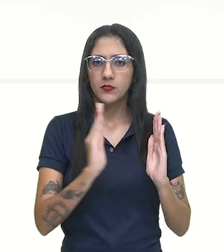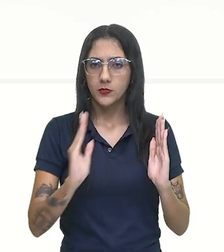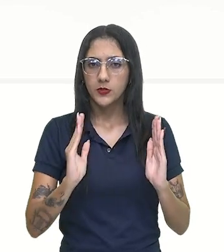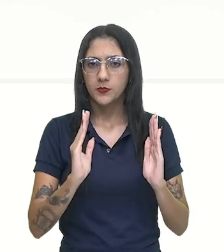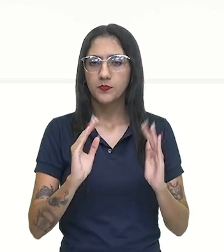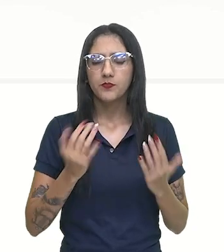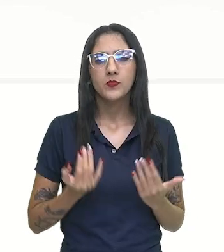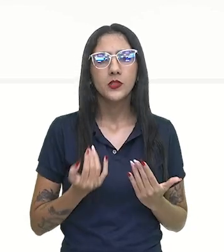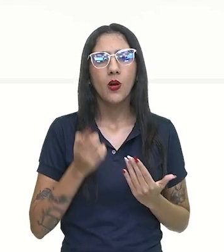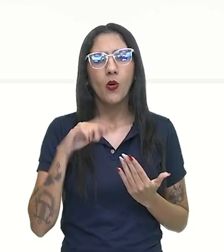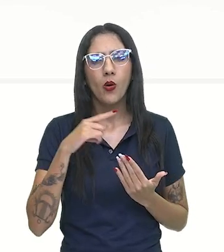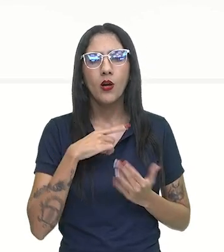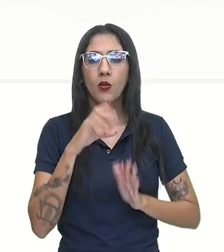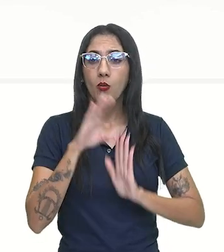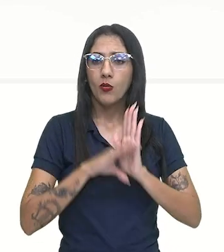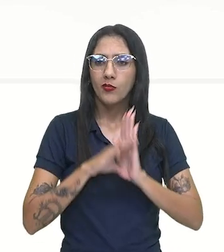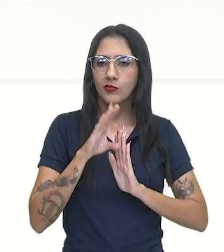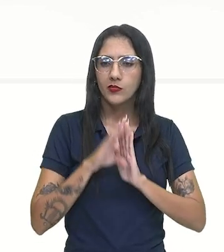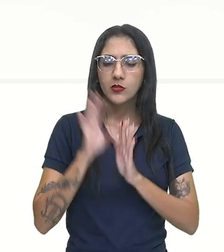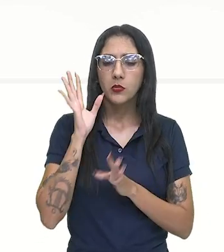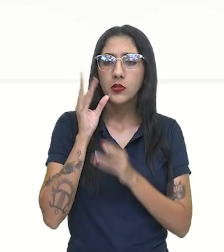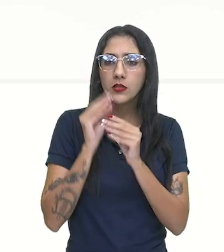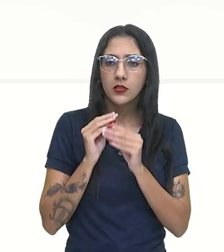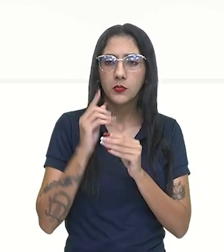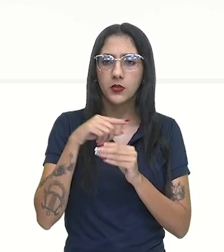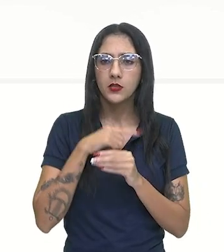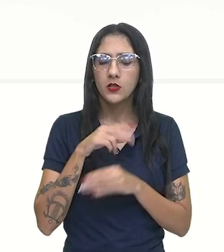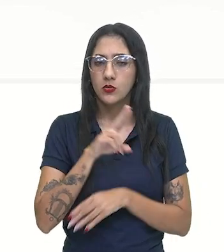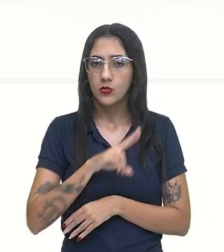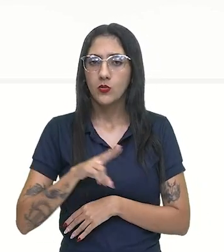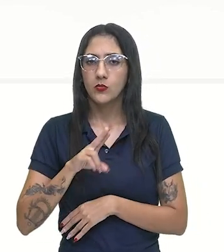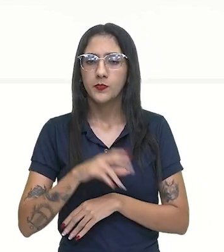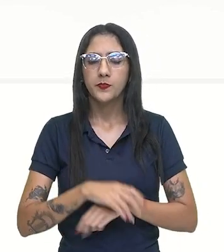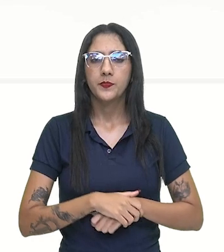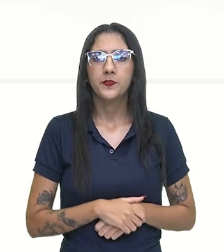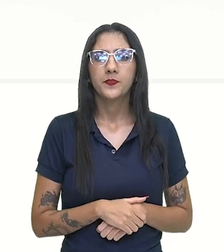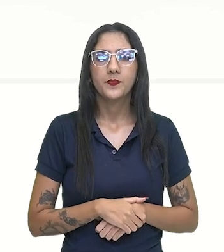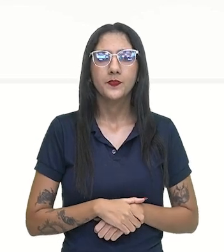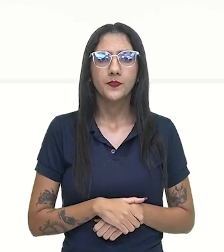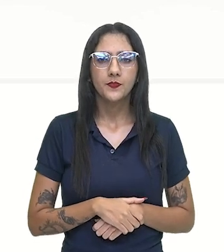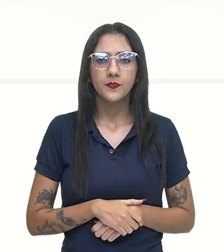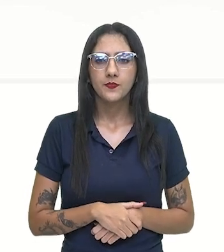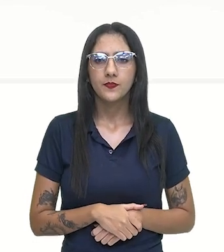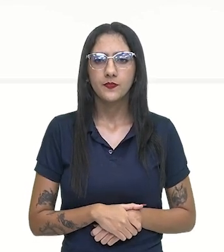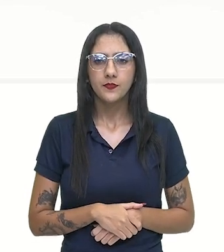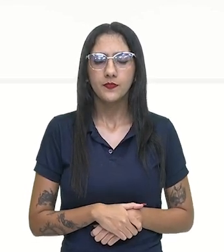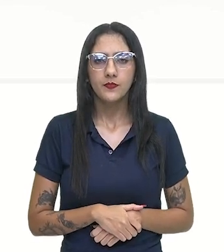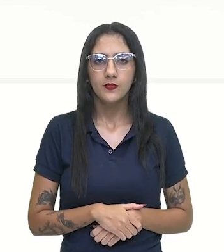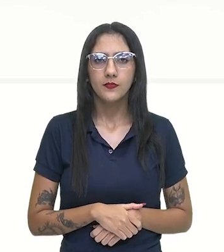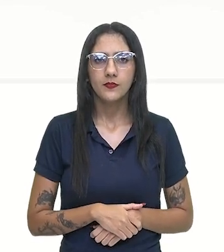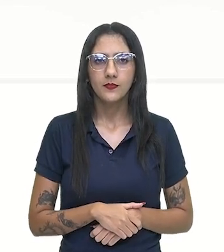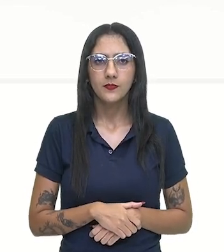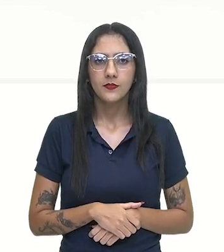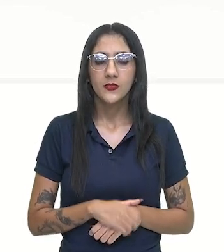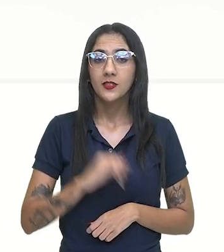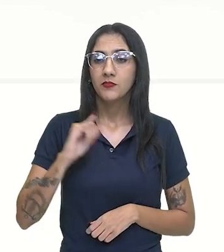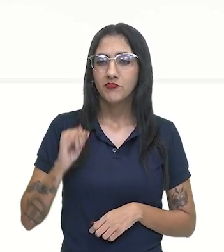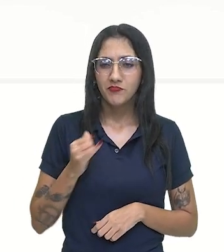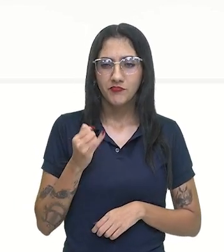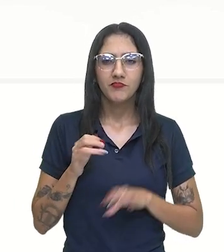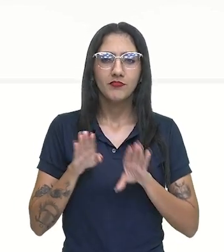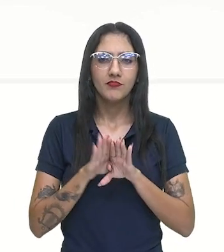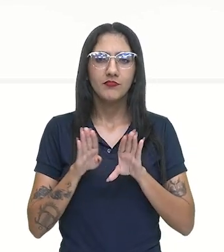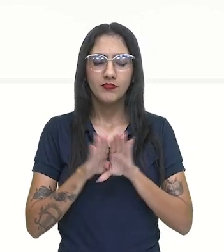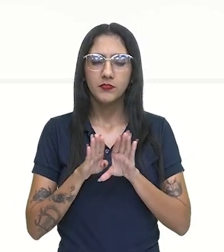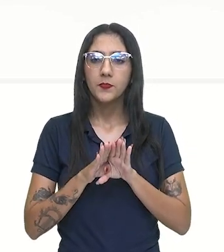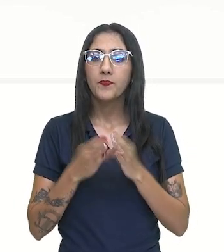assim que funciona a nossa permutação simples, tá bom? E aproveitando, a gente lembrou aqui também